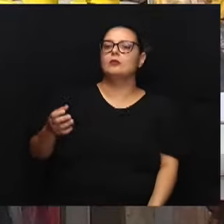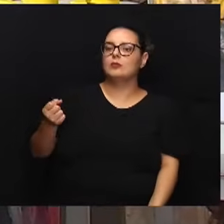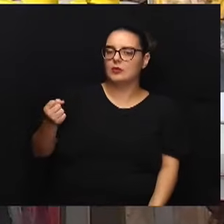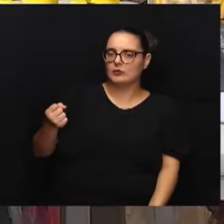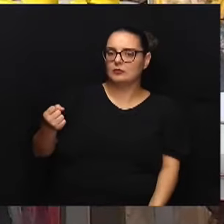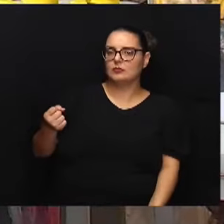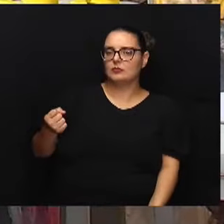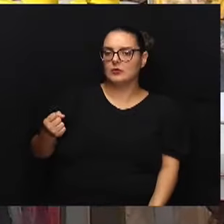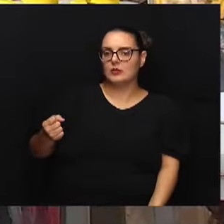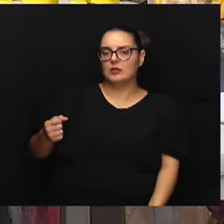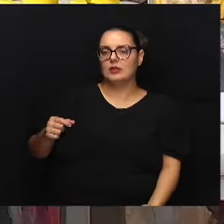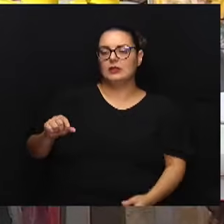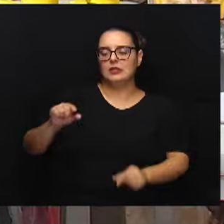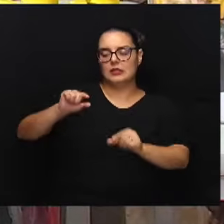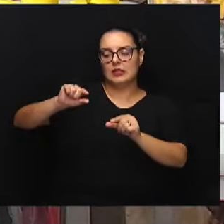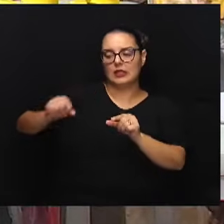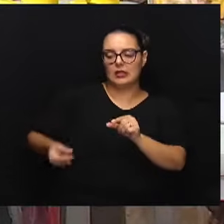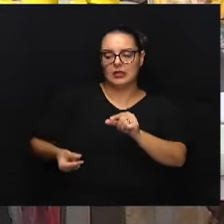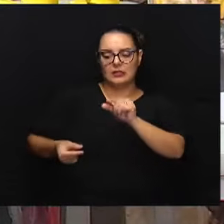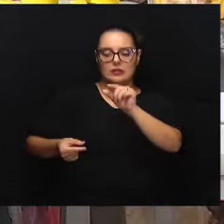na lateral, ó, só um pouquinho.